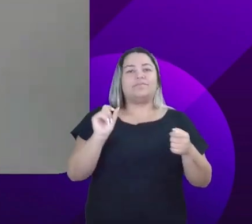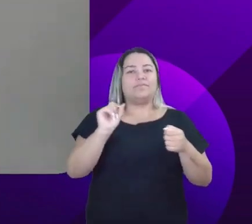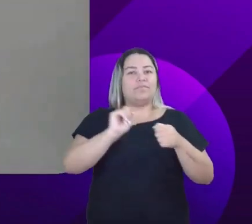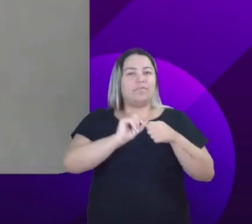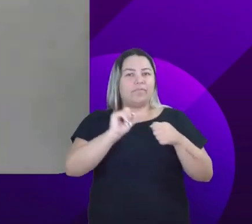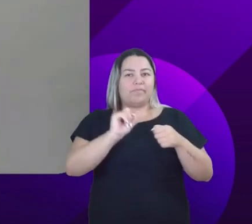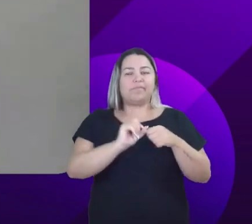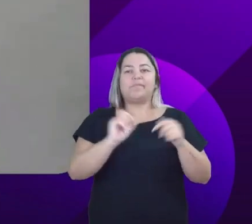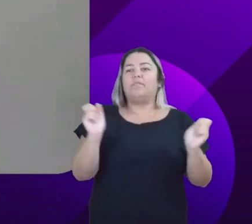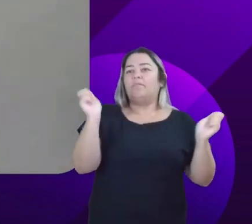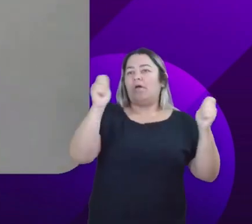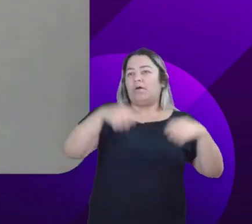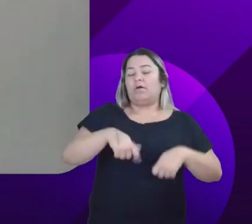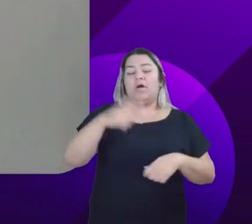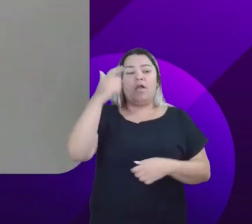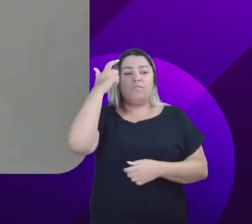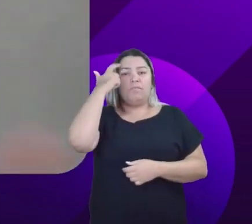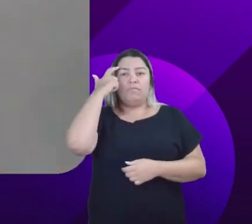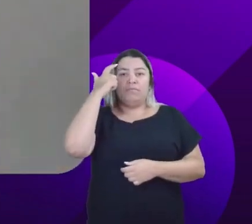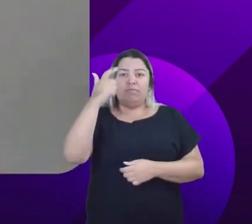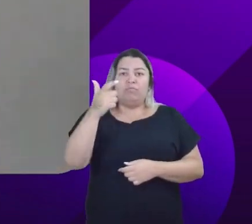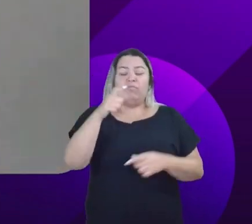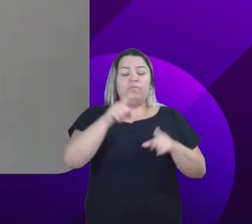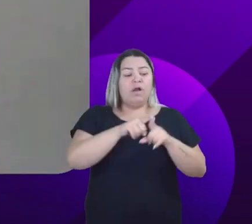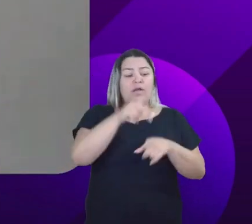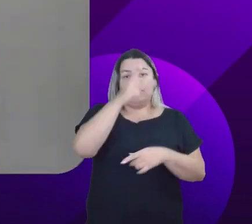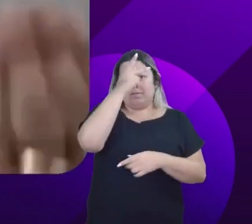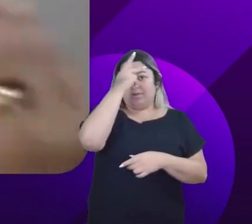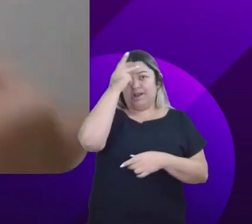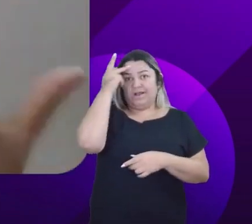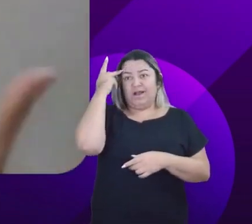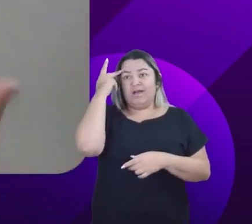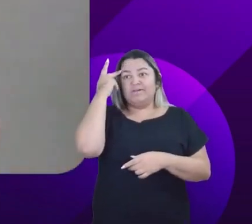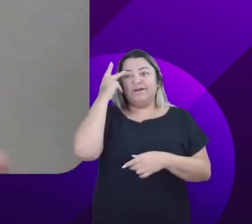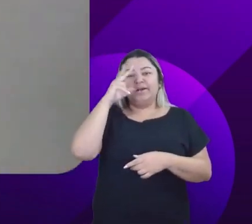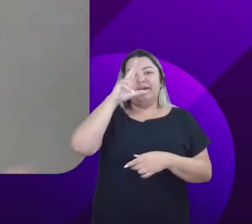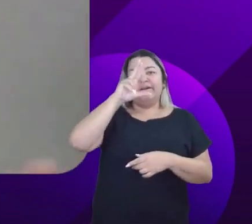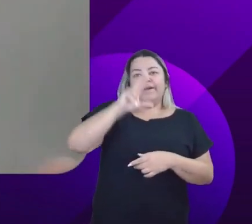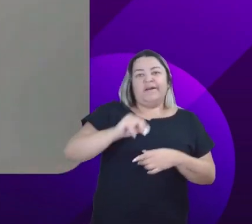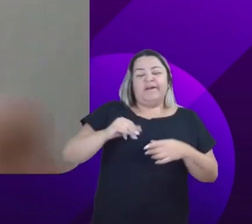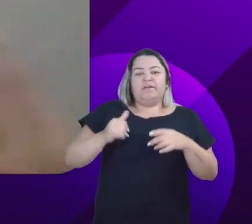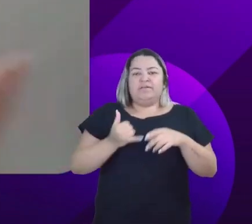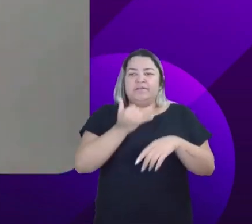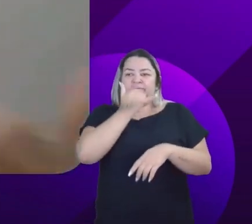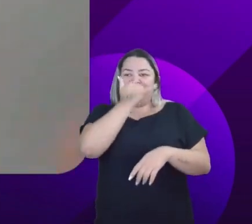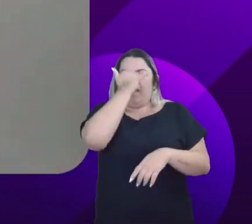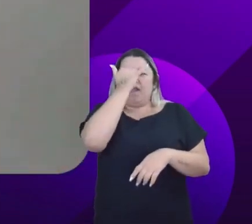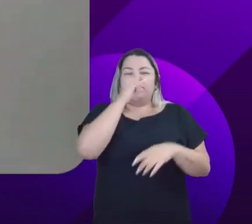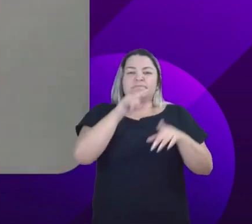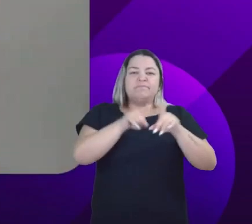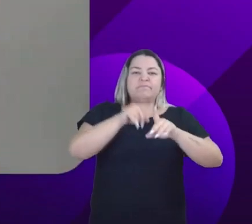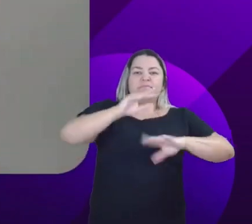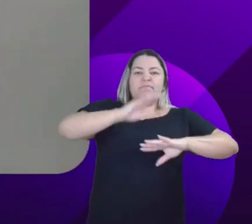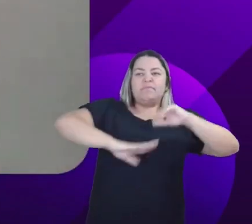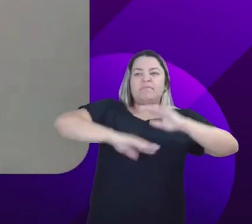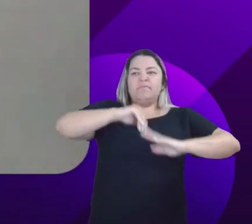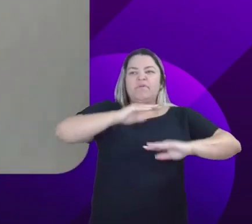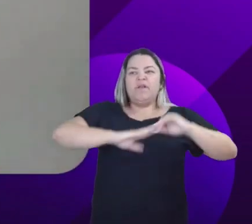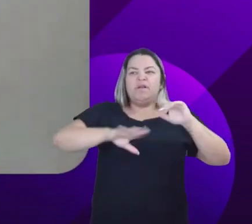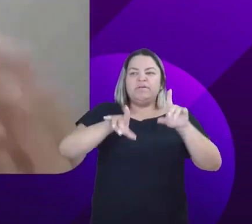realizadas e que precisam ser pensadas pelas pessoas que não foram atingidas ou que, de alguma